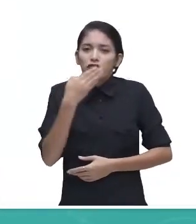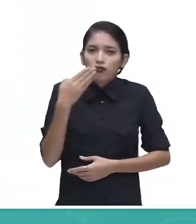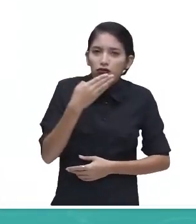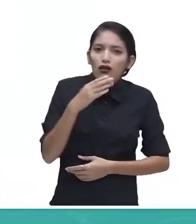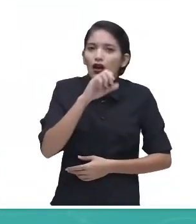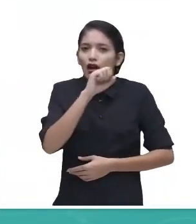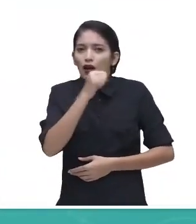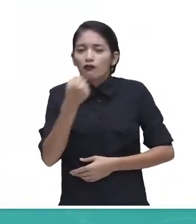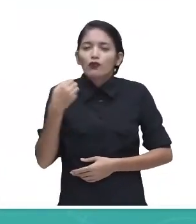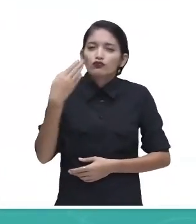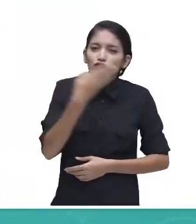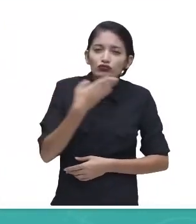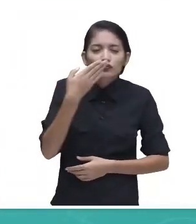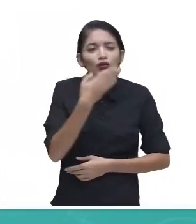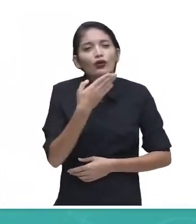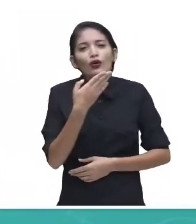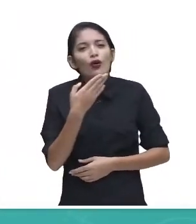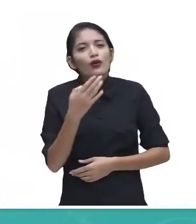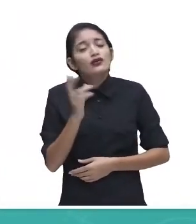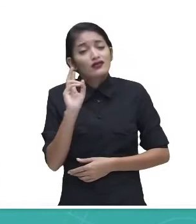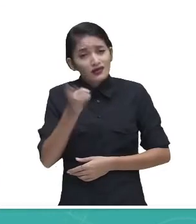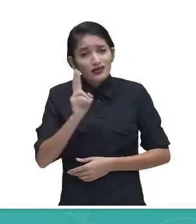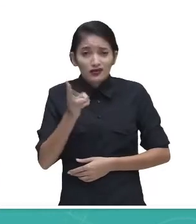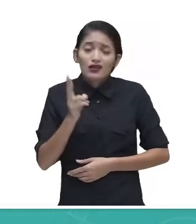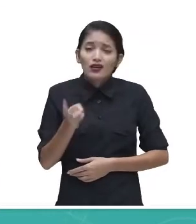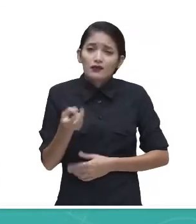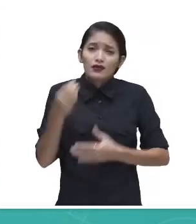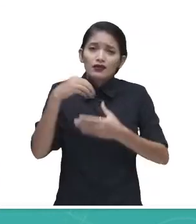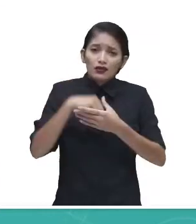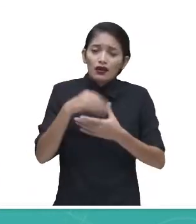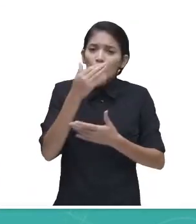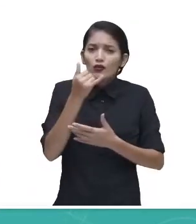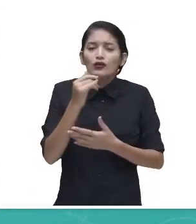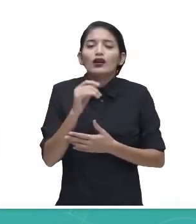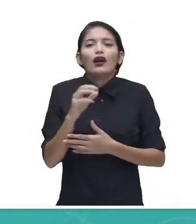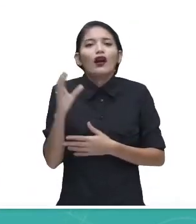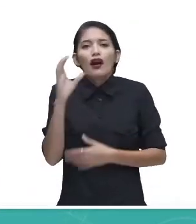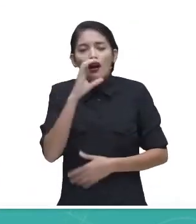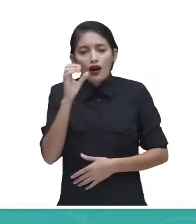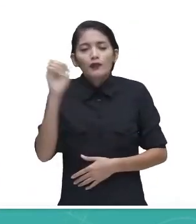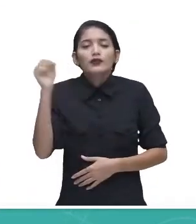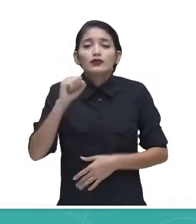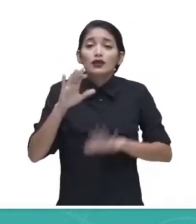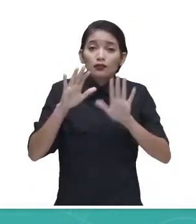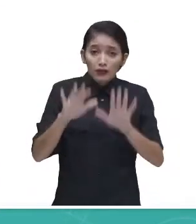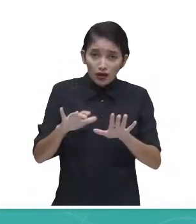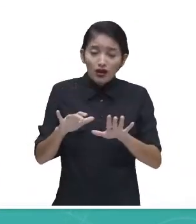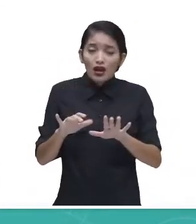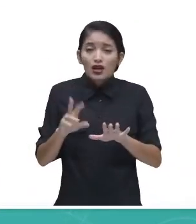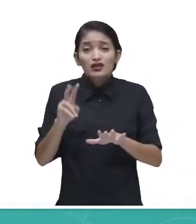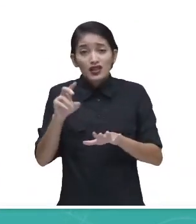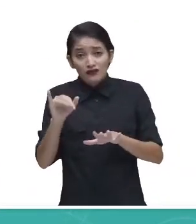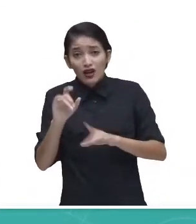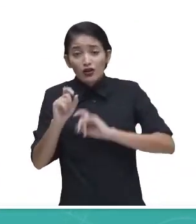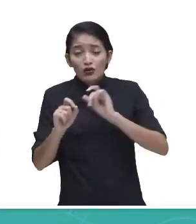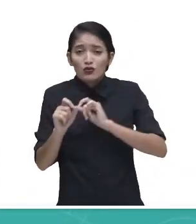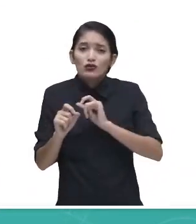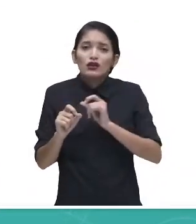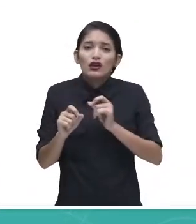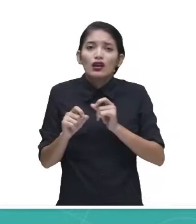bolo, né? Isso é constante na sua alimentação, queima rápido, com certeza, mas aí você vai ter o prejuízo